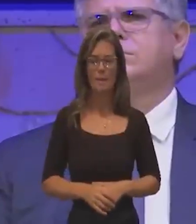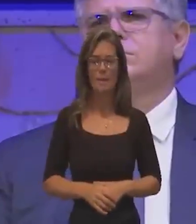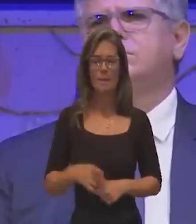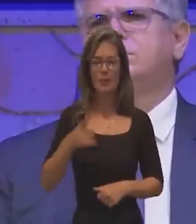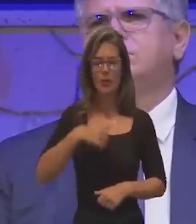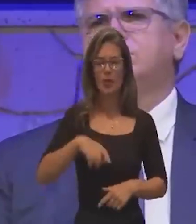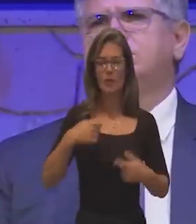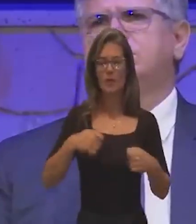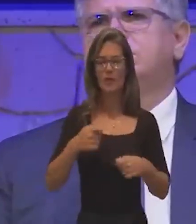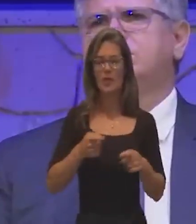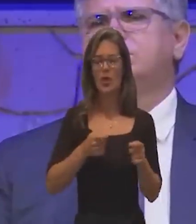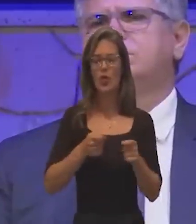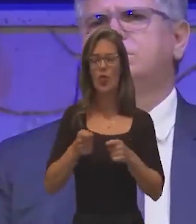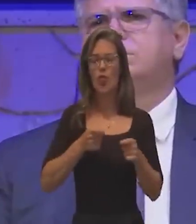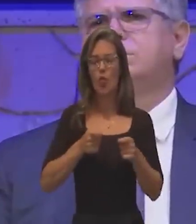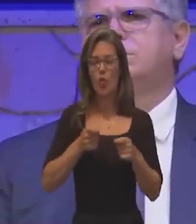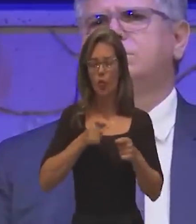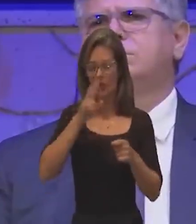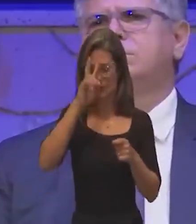Precisamos ter o domínio próprio.